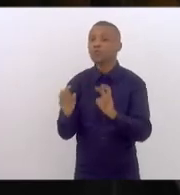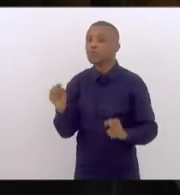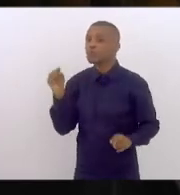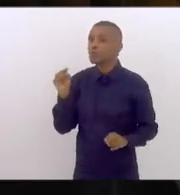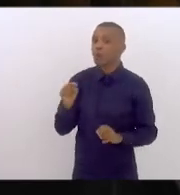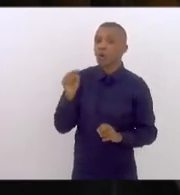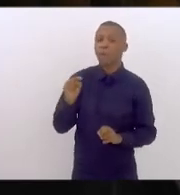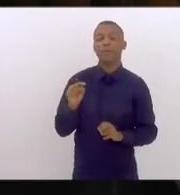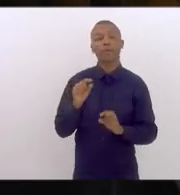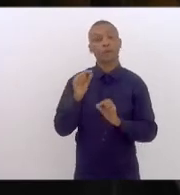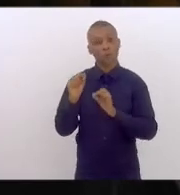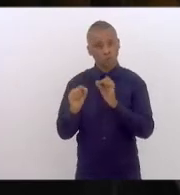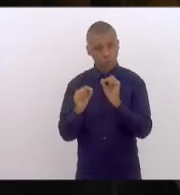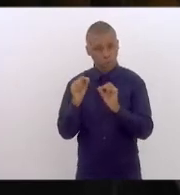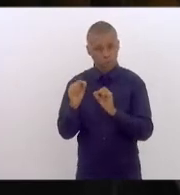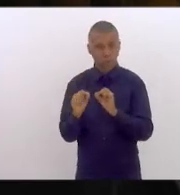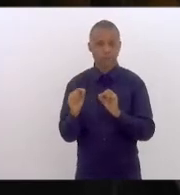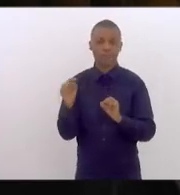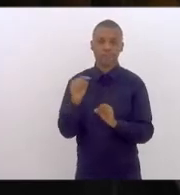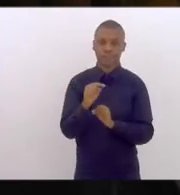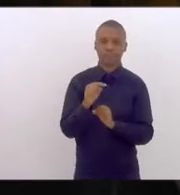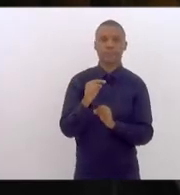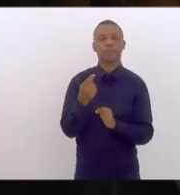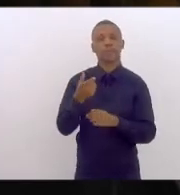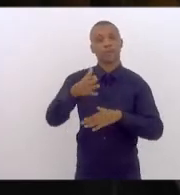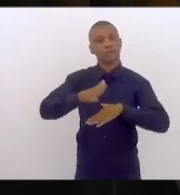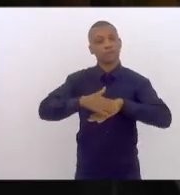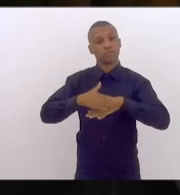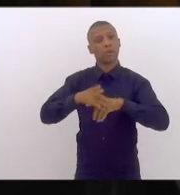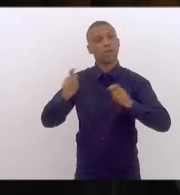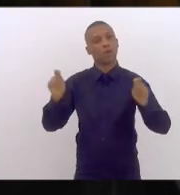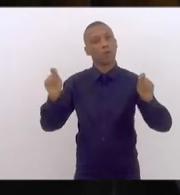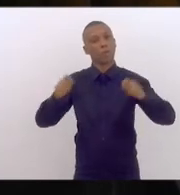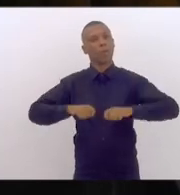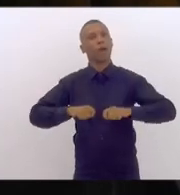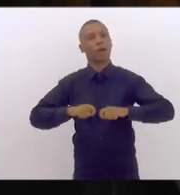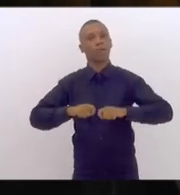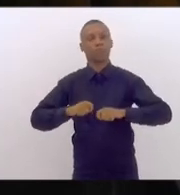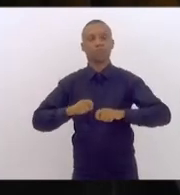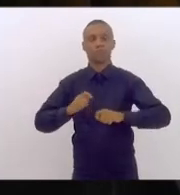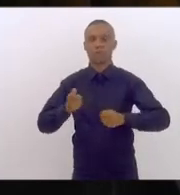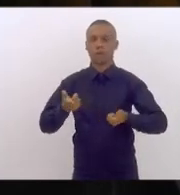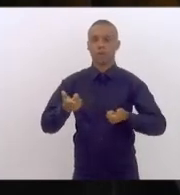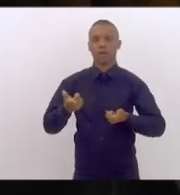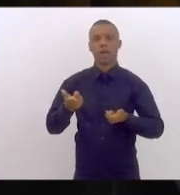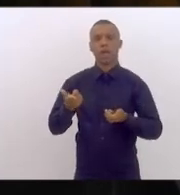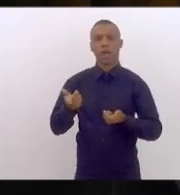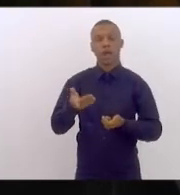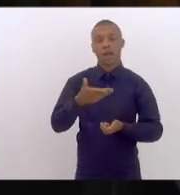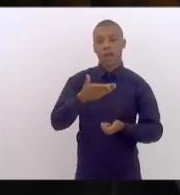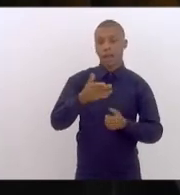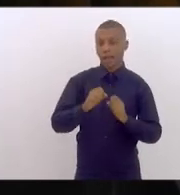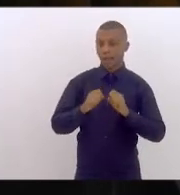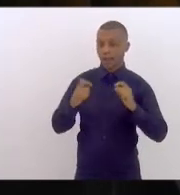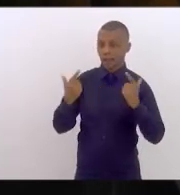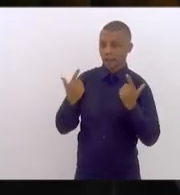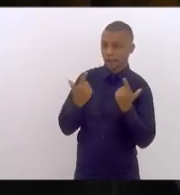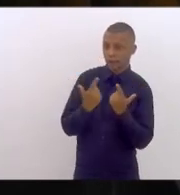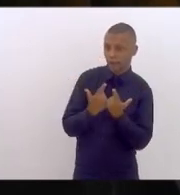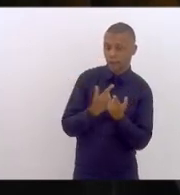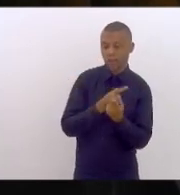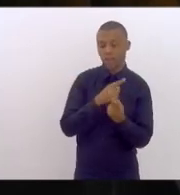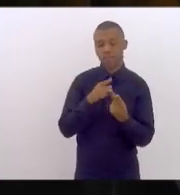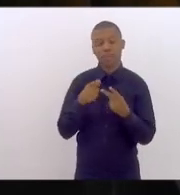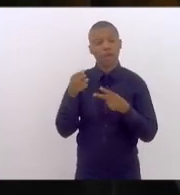aquilo que compete ao poder legislativo ao